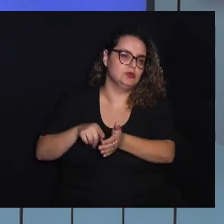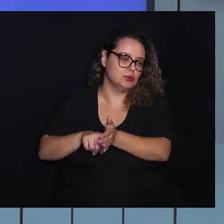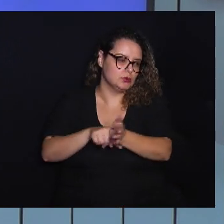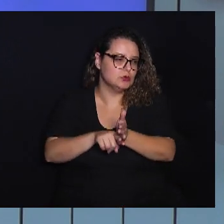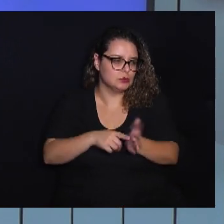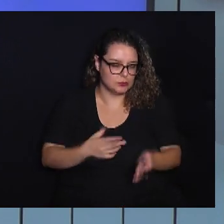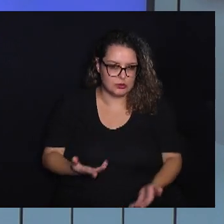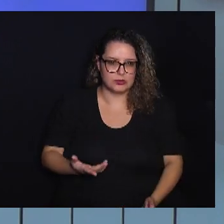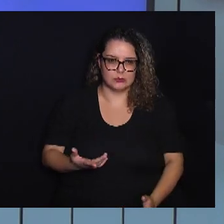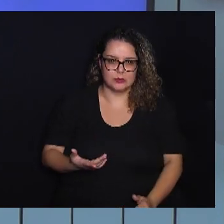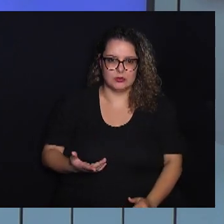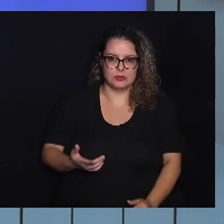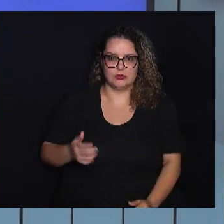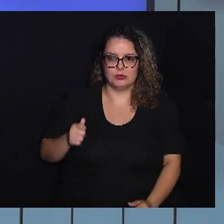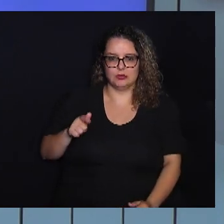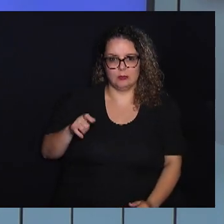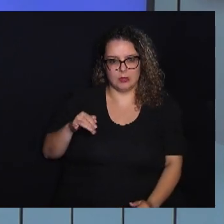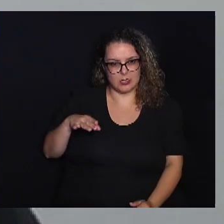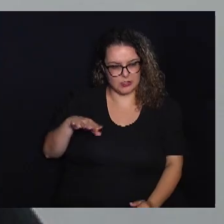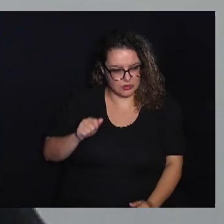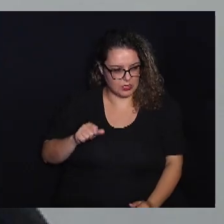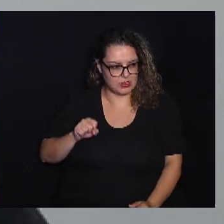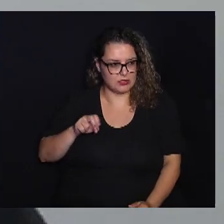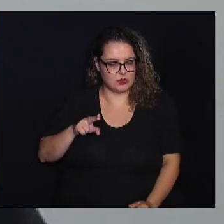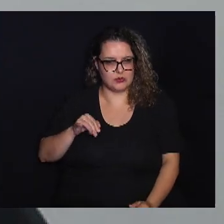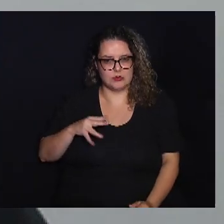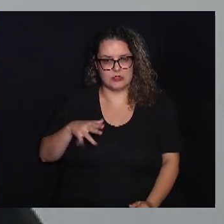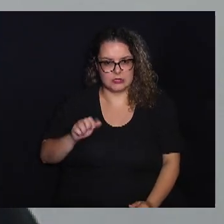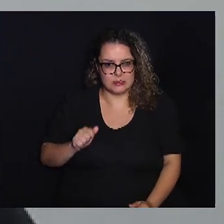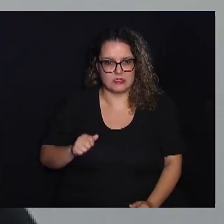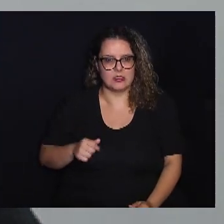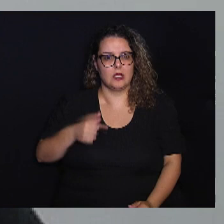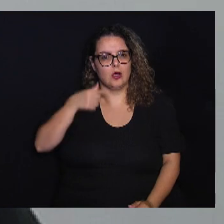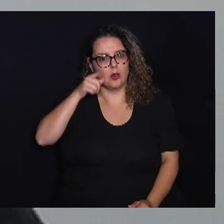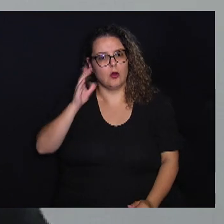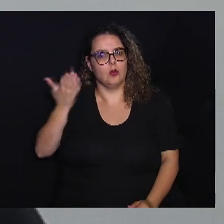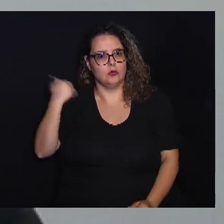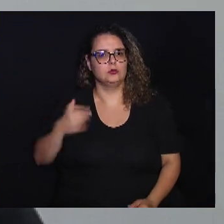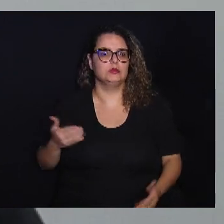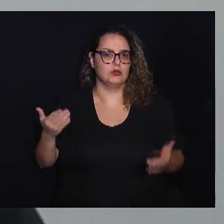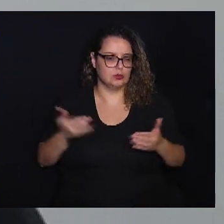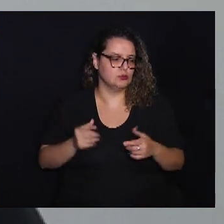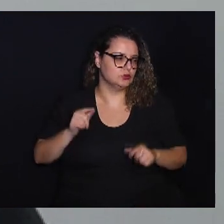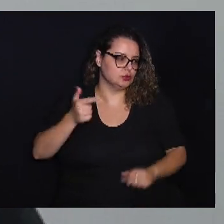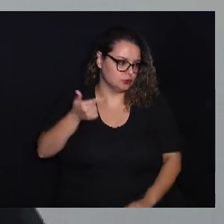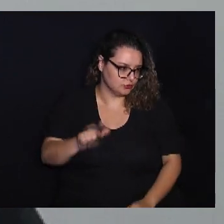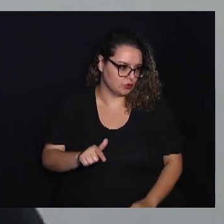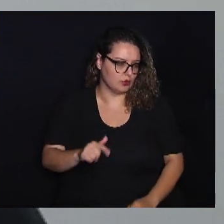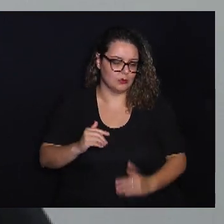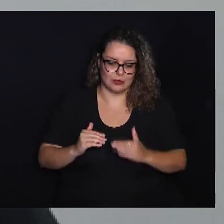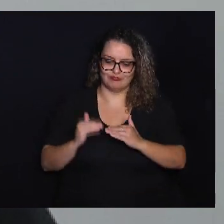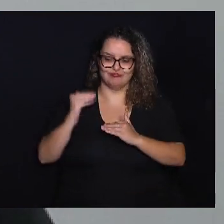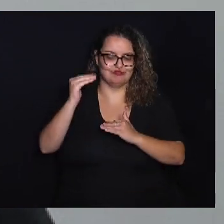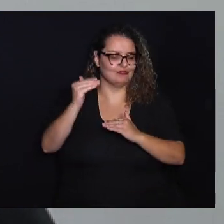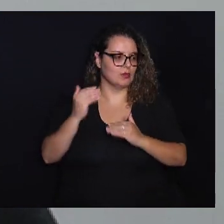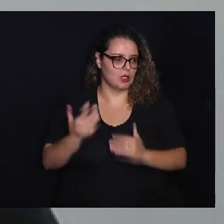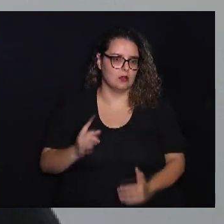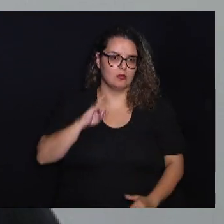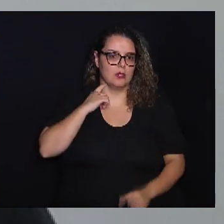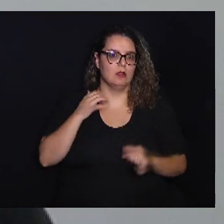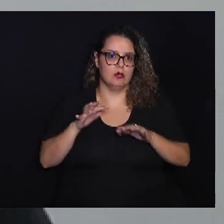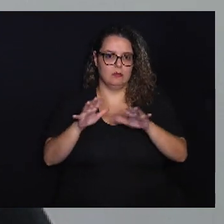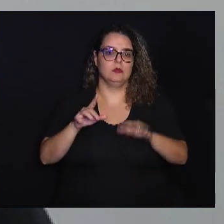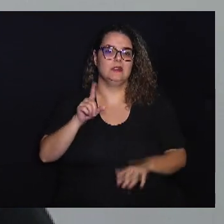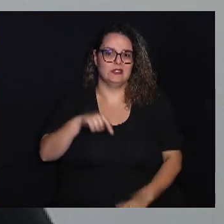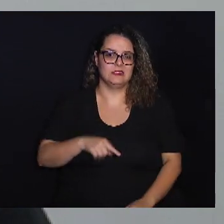bem crítica, né? Sim, e não só em relação ao câncer de pulmão, essa situação preocupa a gente, tá? Então, quem